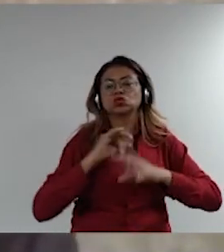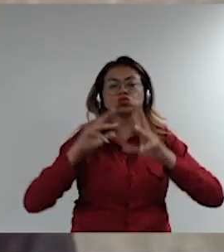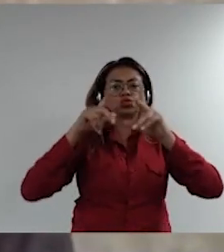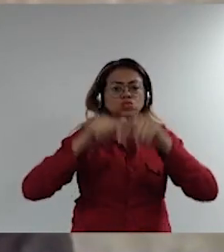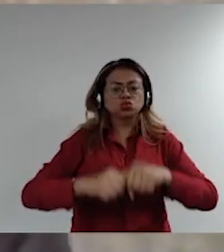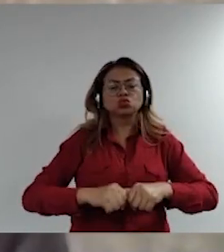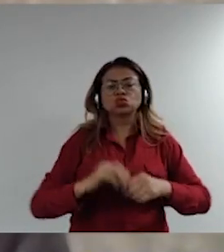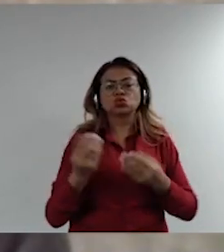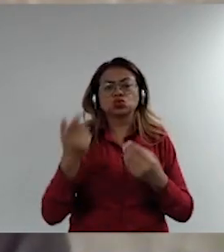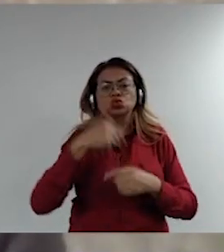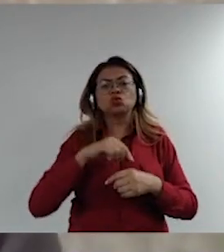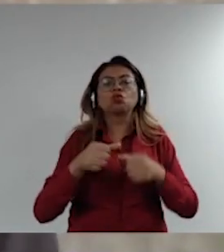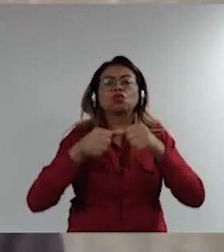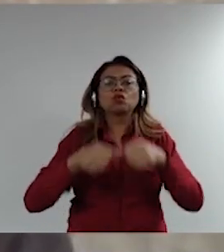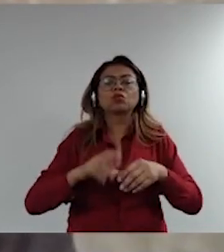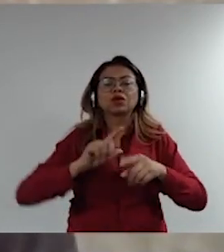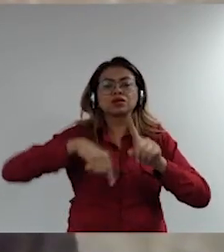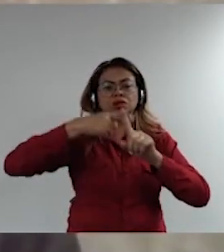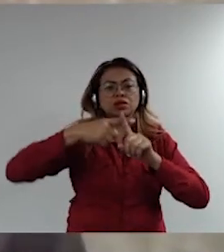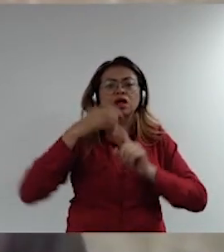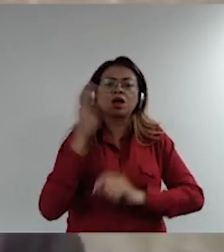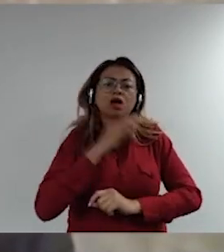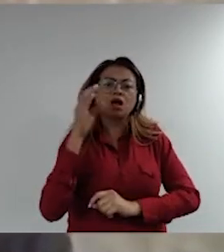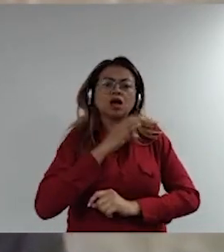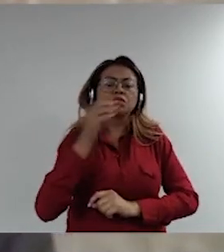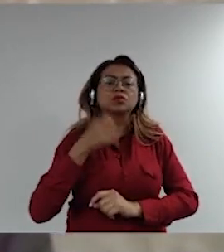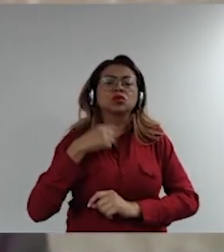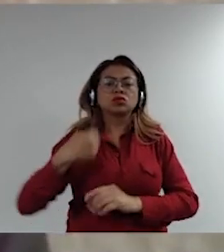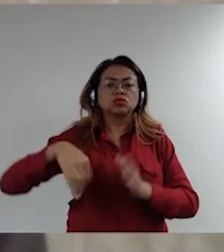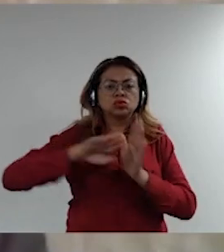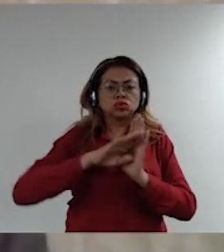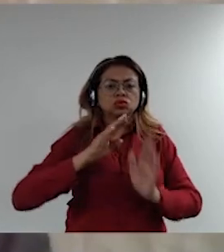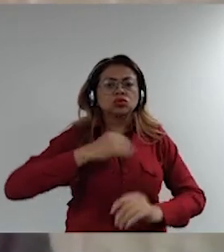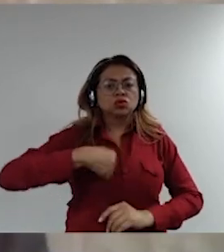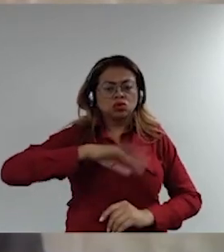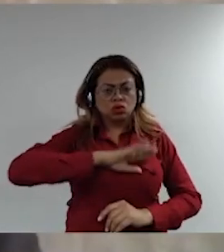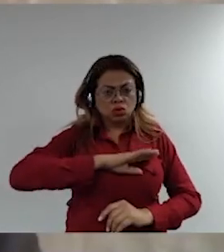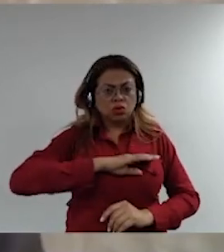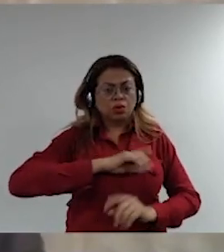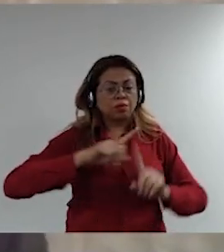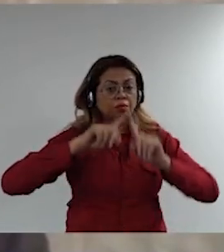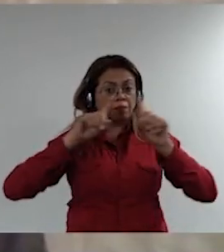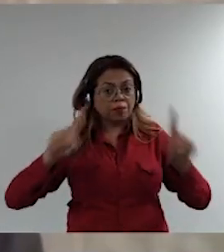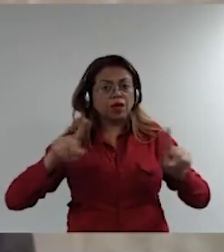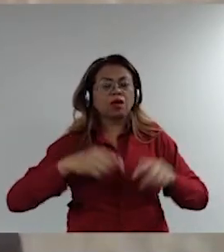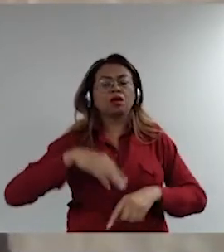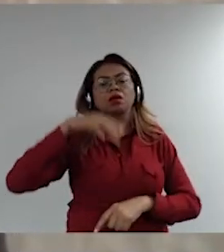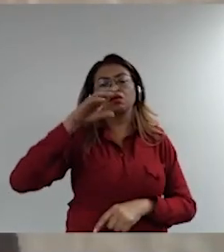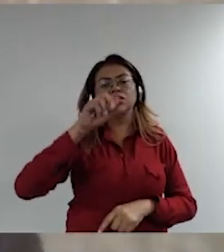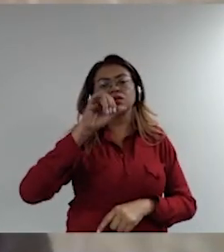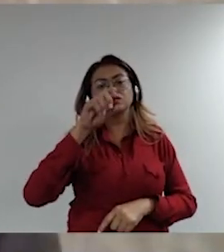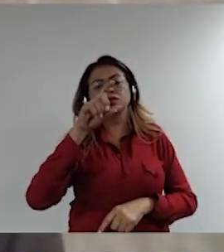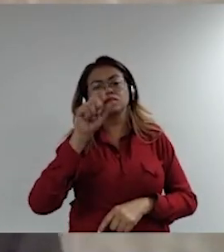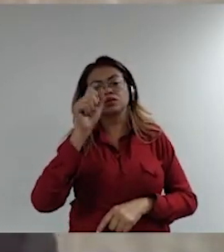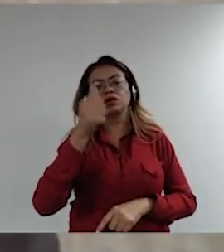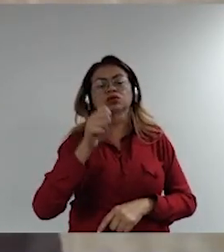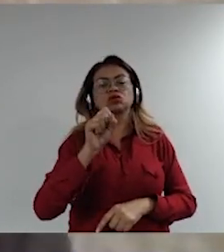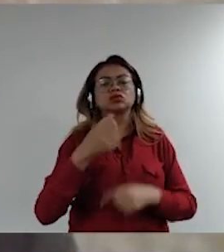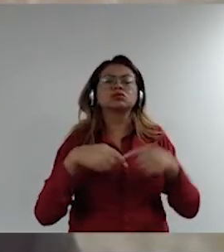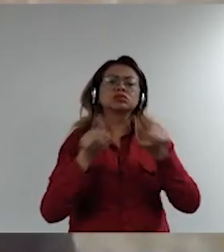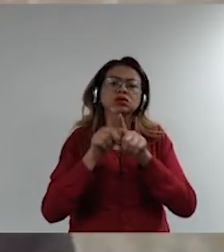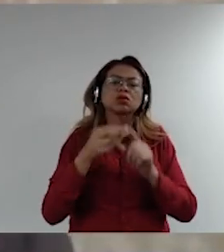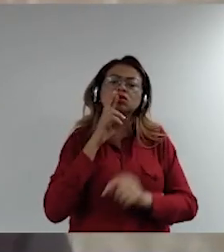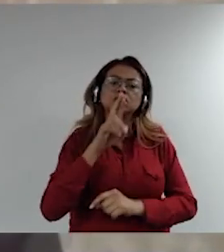tudo, exigiu da gente bastante, mas as caixas estão respondendo, até porque